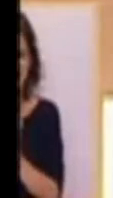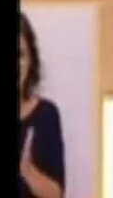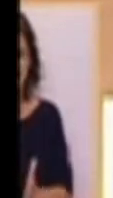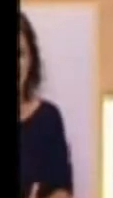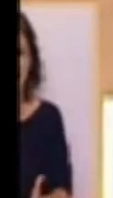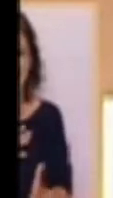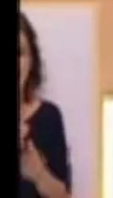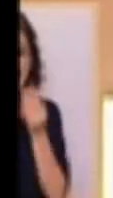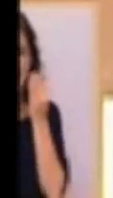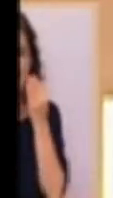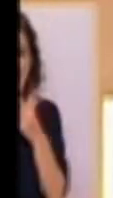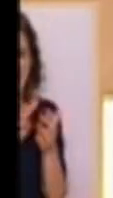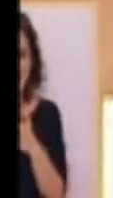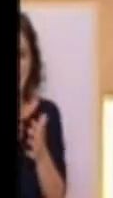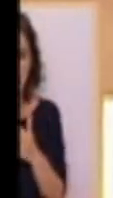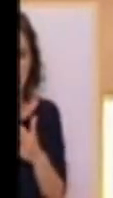Eu não te quero estragar a maquilhada.